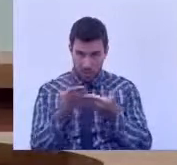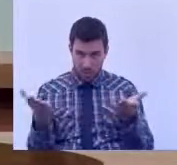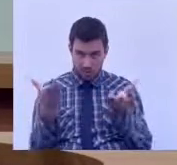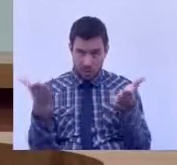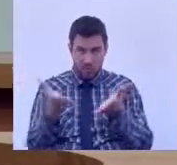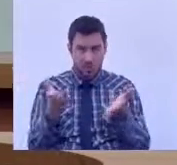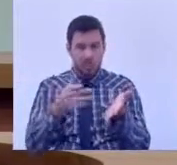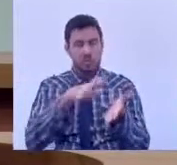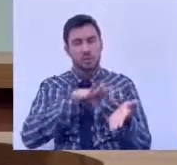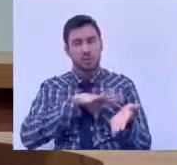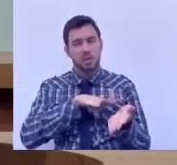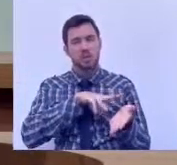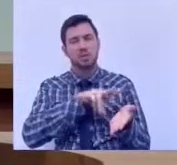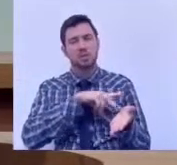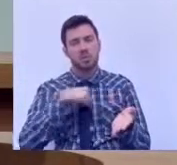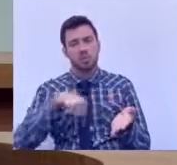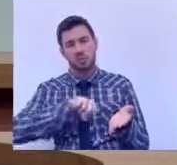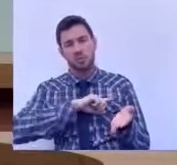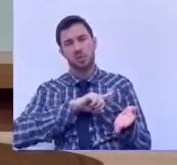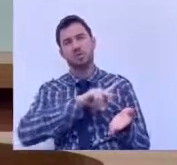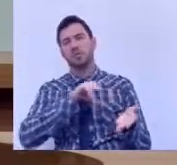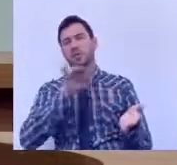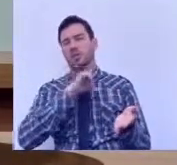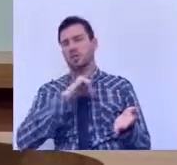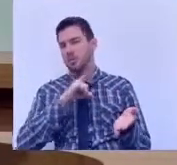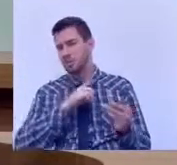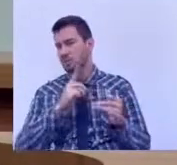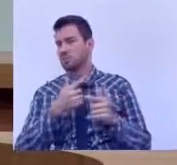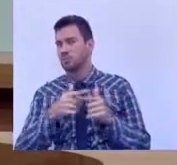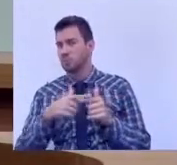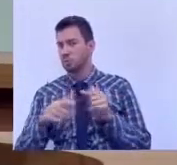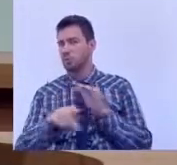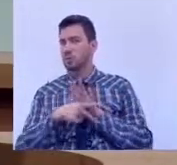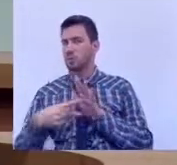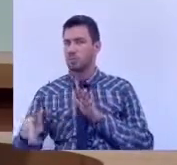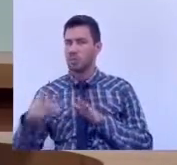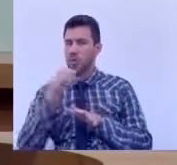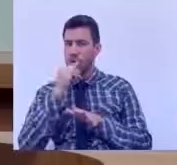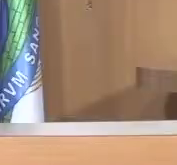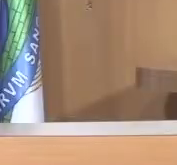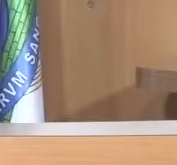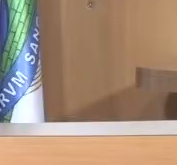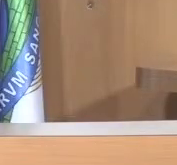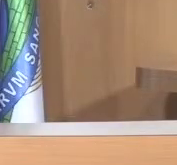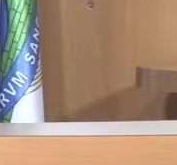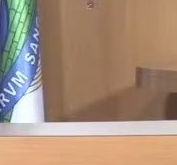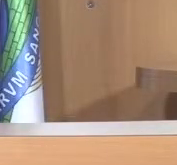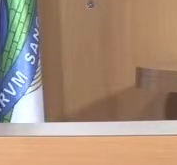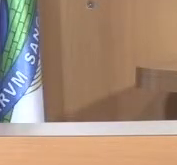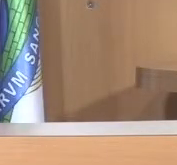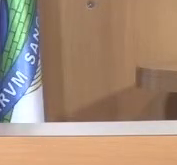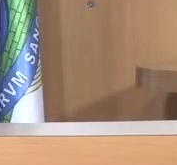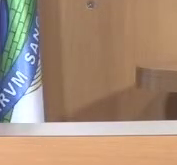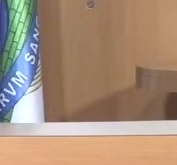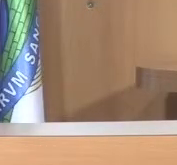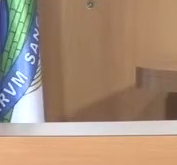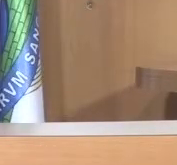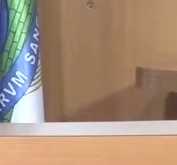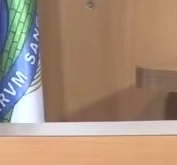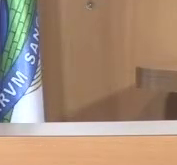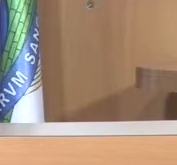estou alertando aqui a cidade que nós vamos entrar num colapso futuramente nesse assunto. O vereador Guti, do